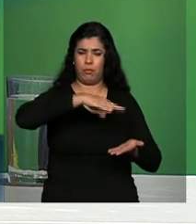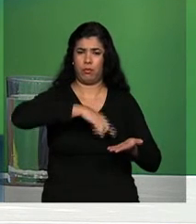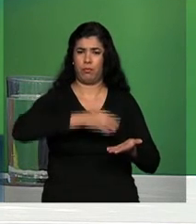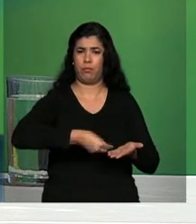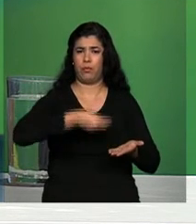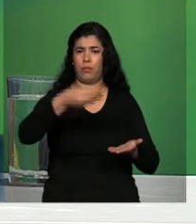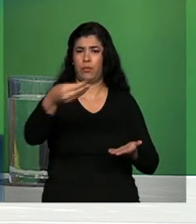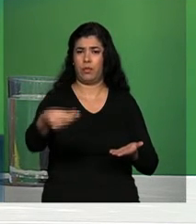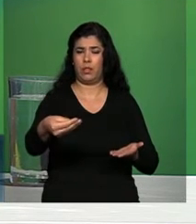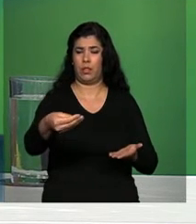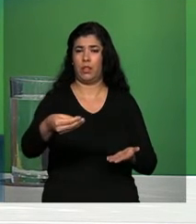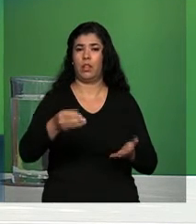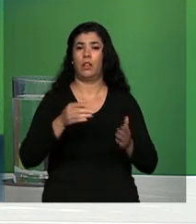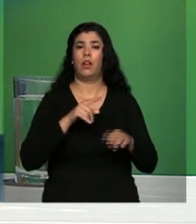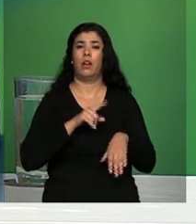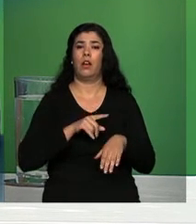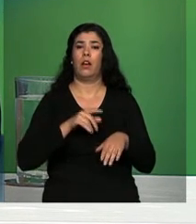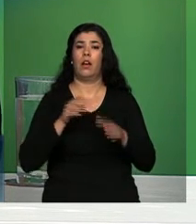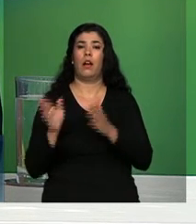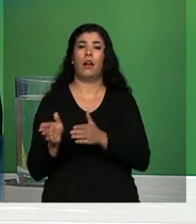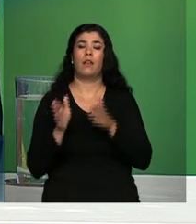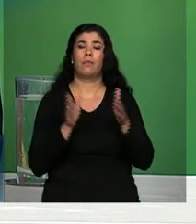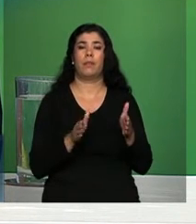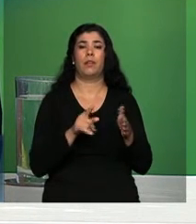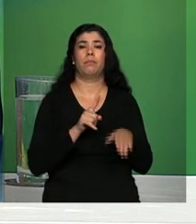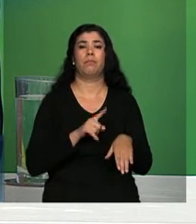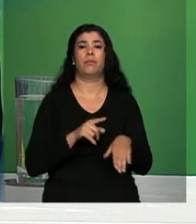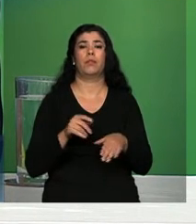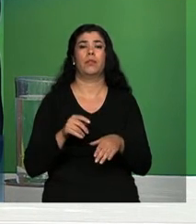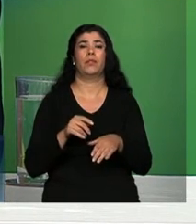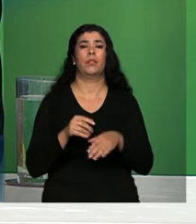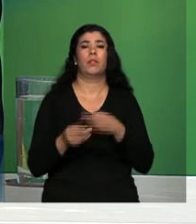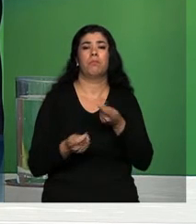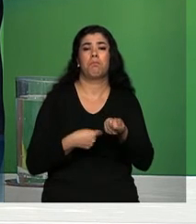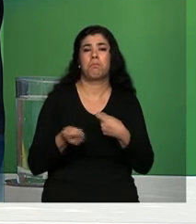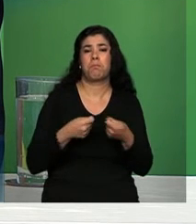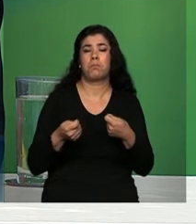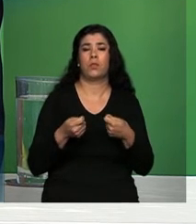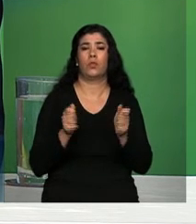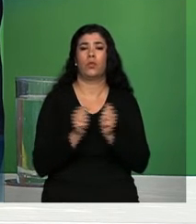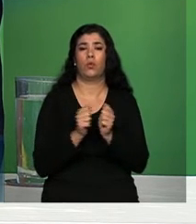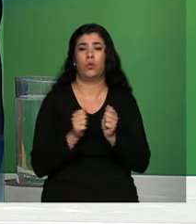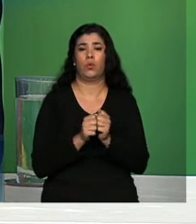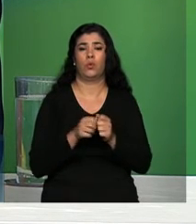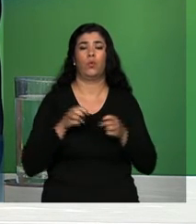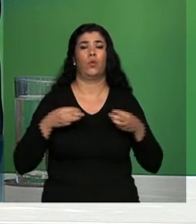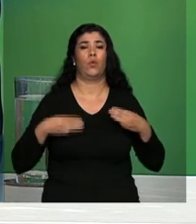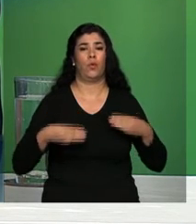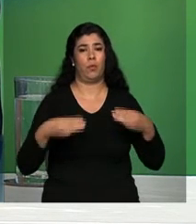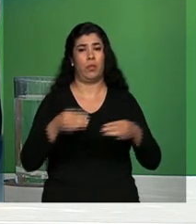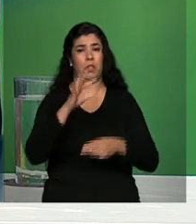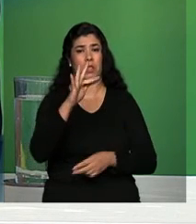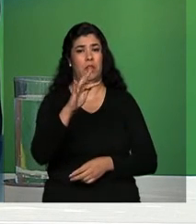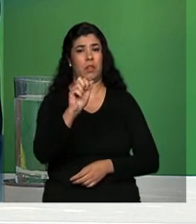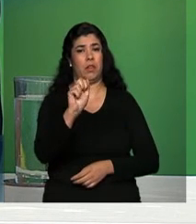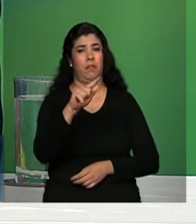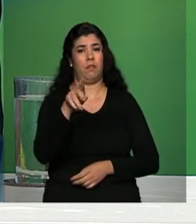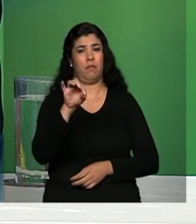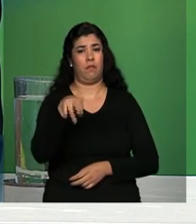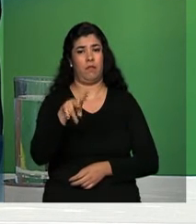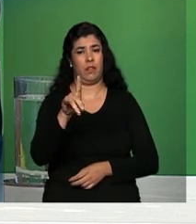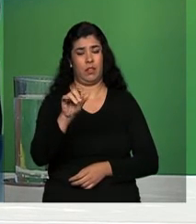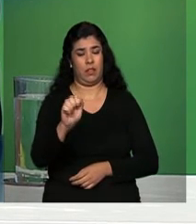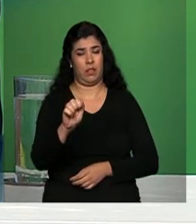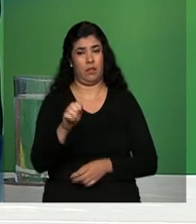negociações, principalmente com Fazenda, ela entra na hora que esse projeto for aprovado na comissão